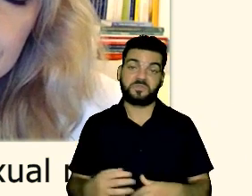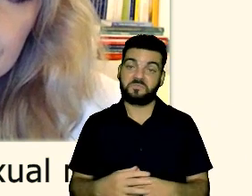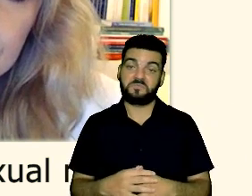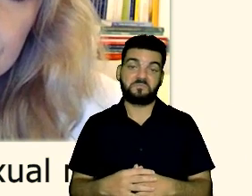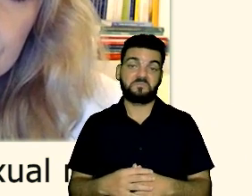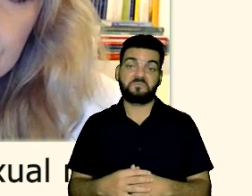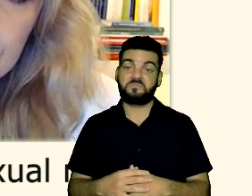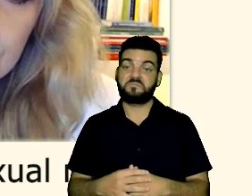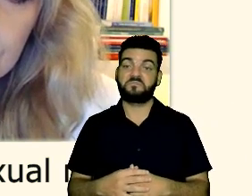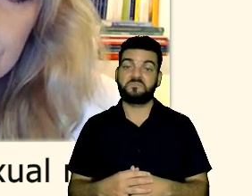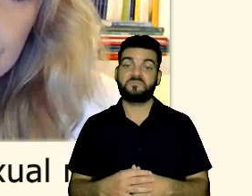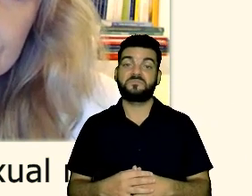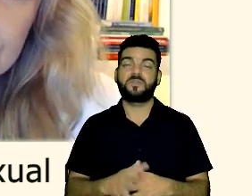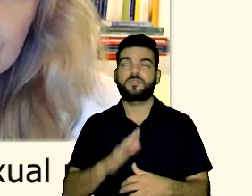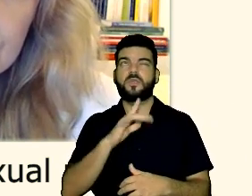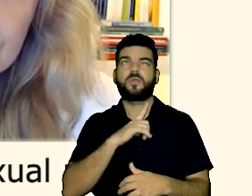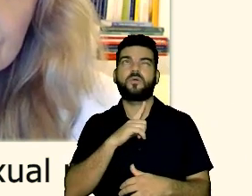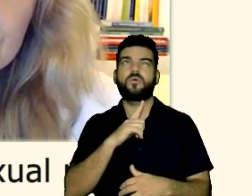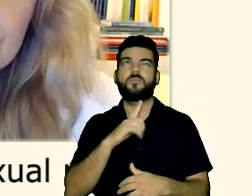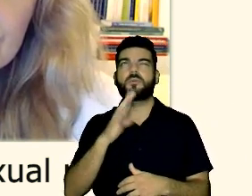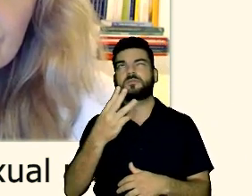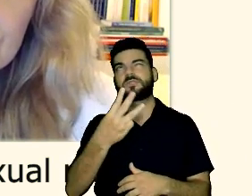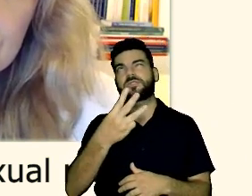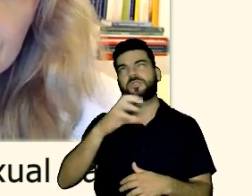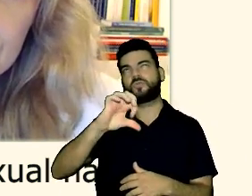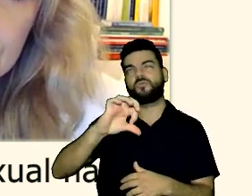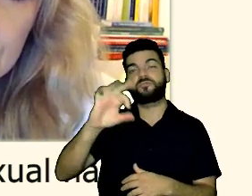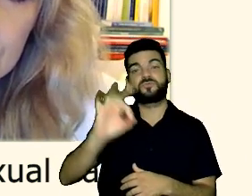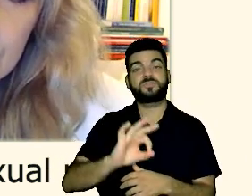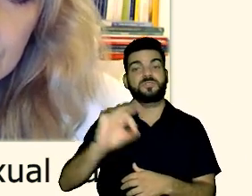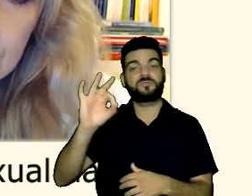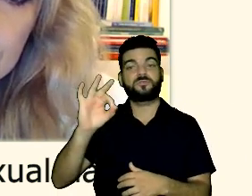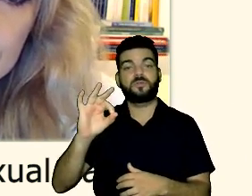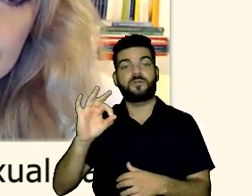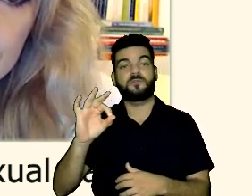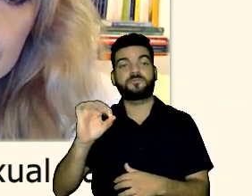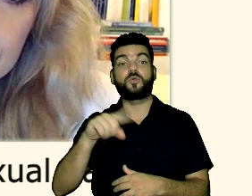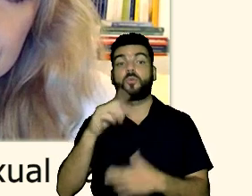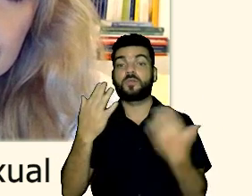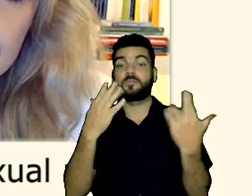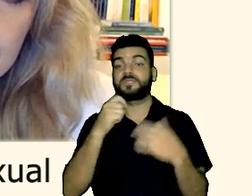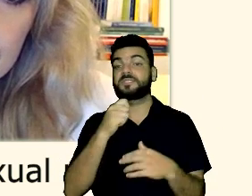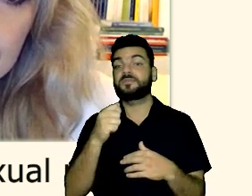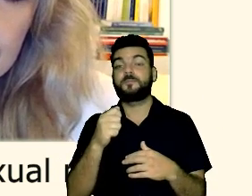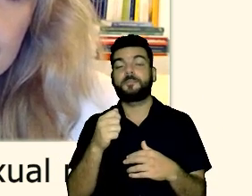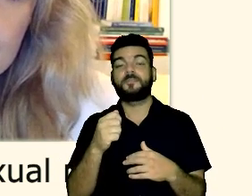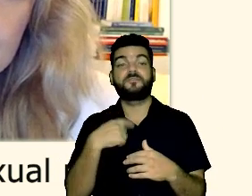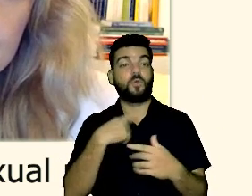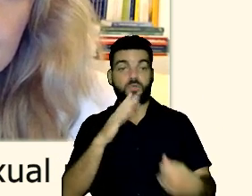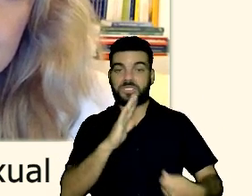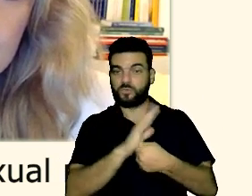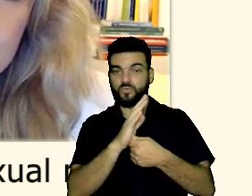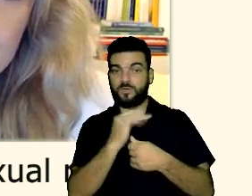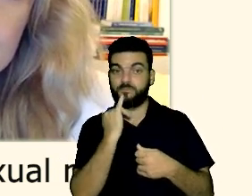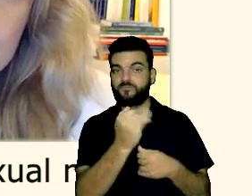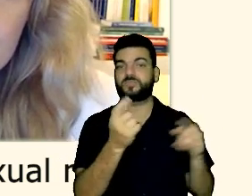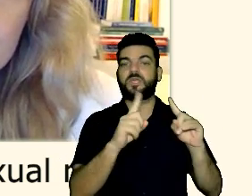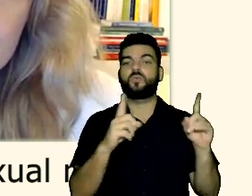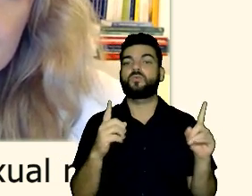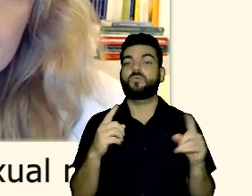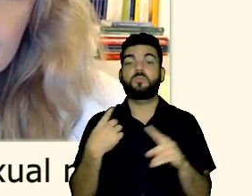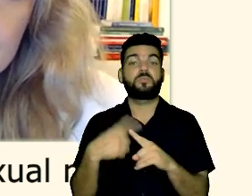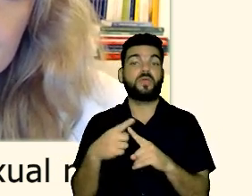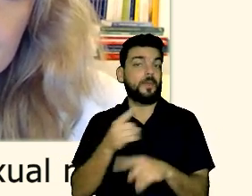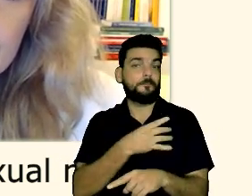Por vários motivos, dentre eles, né, um deles, e 39% das pessoas dessa pesquisa disseram que